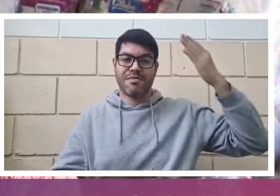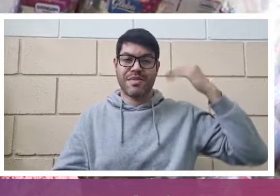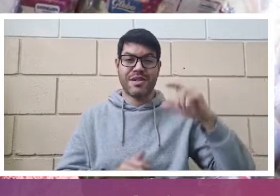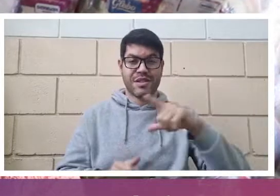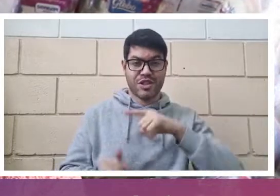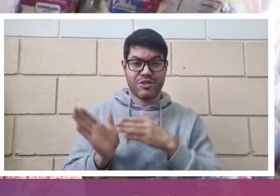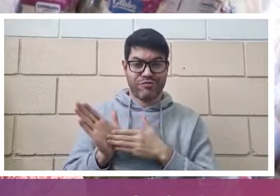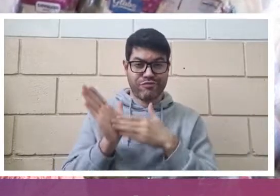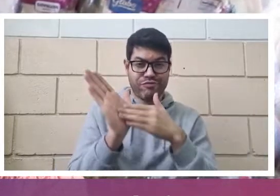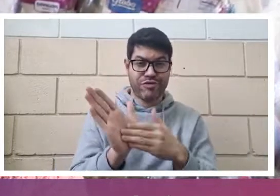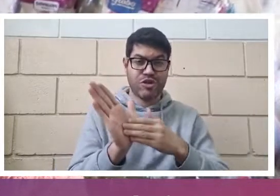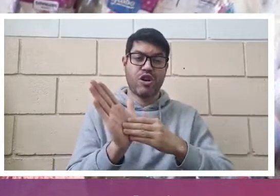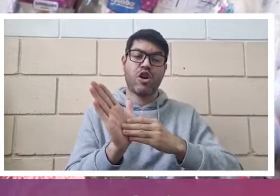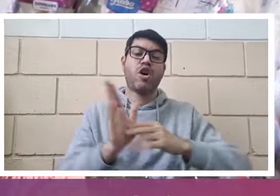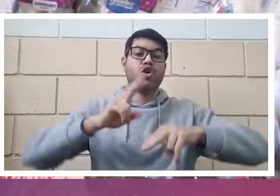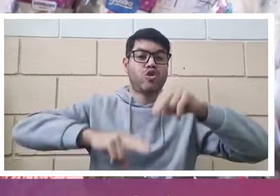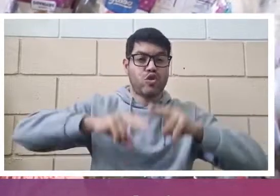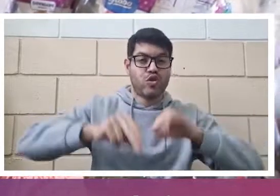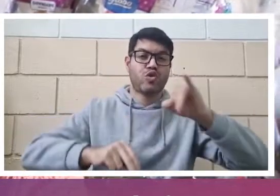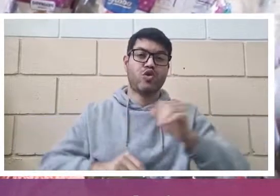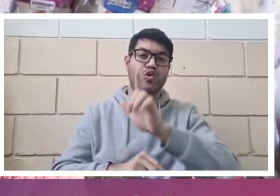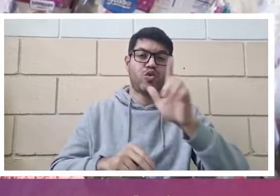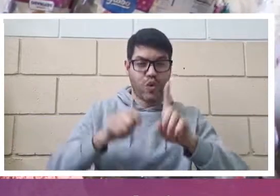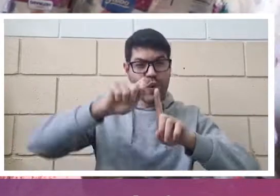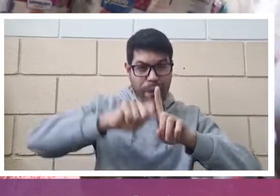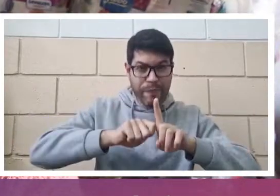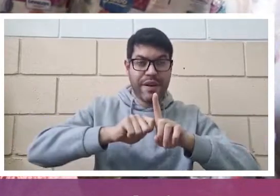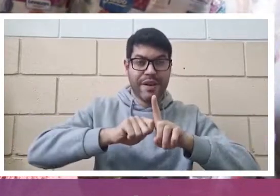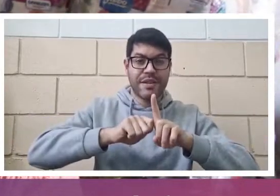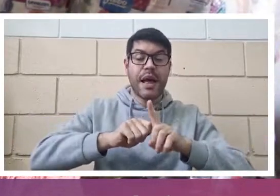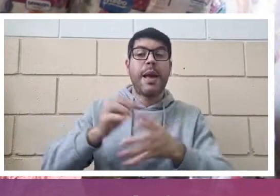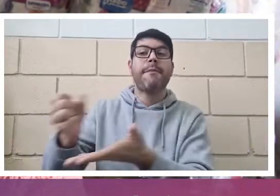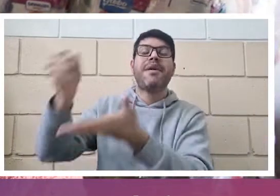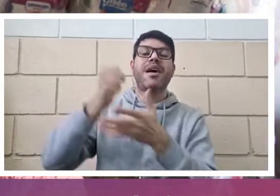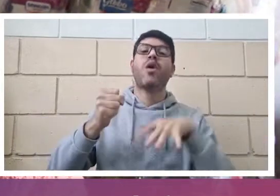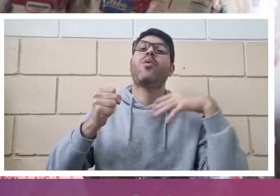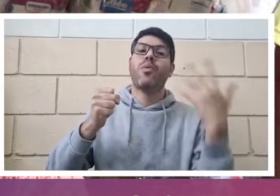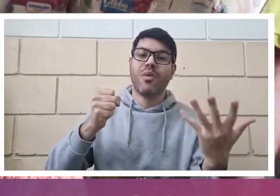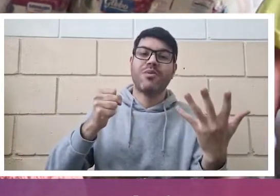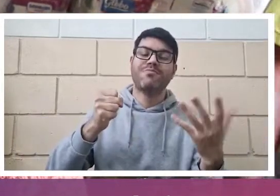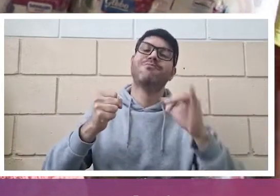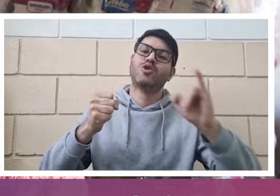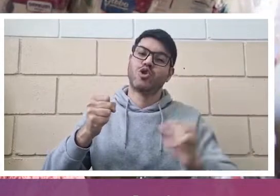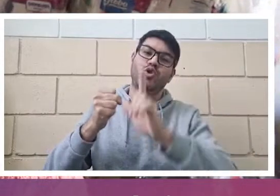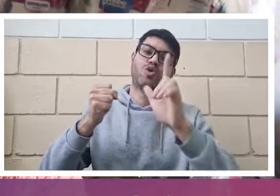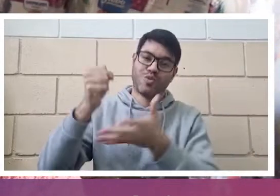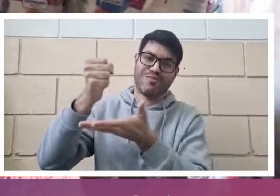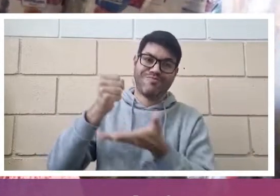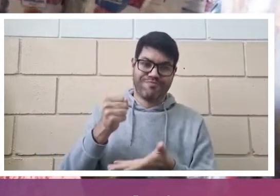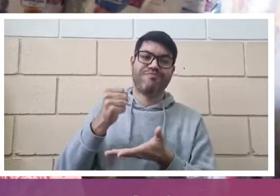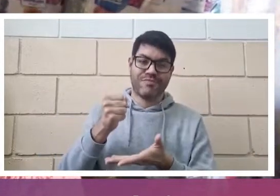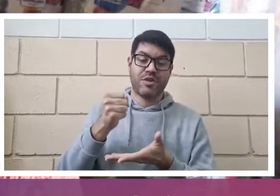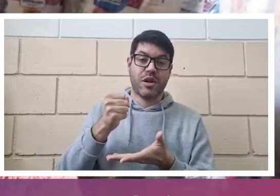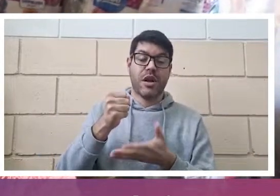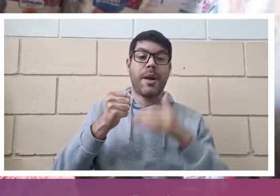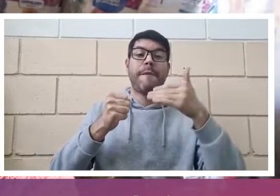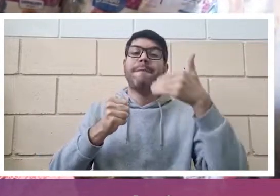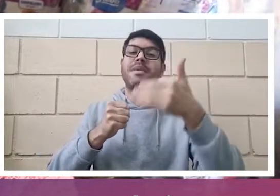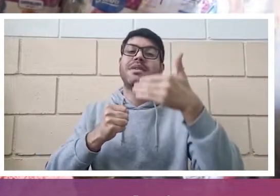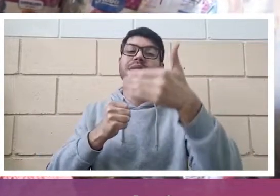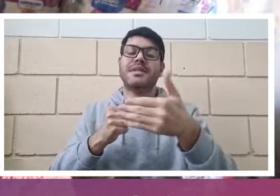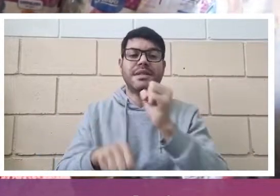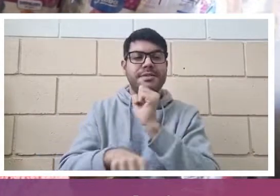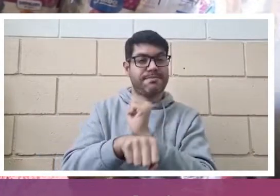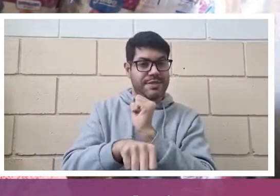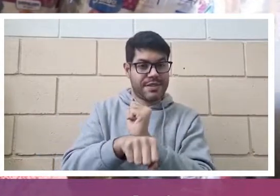essa outra requisição do mês de junho que ficou para trás, ela vai receber lá na frente quando as requisições dela acabarem. Então, ou seja,